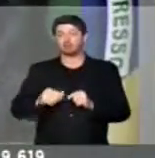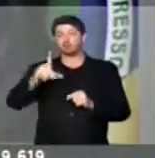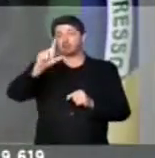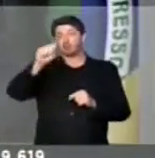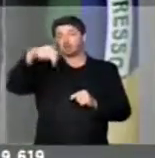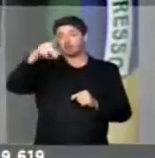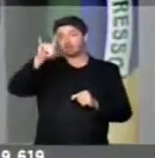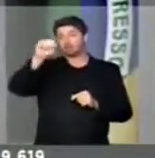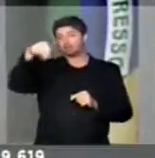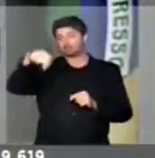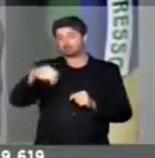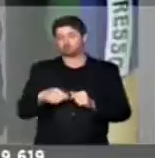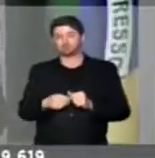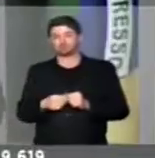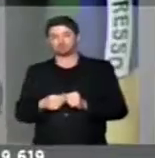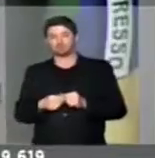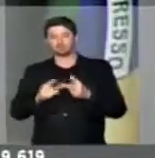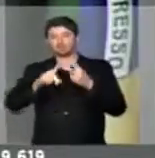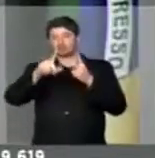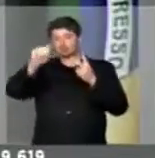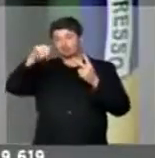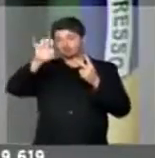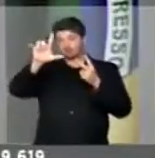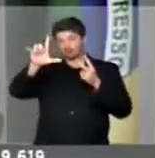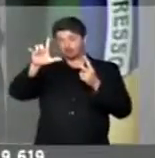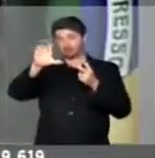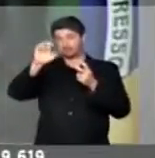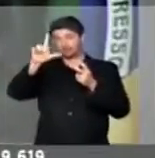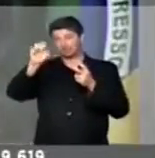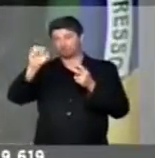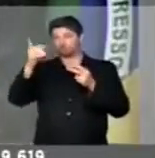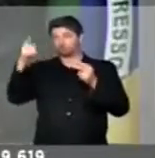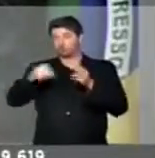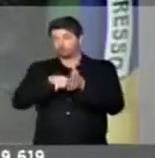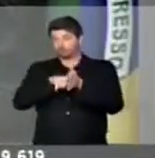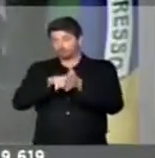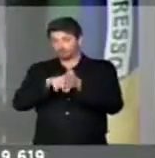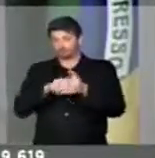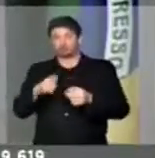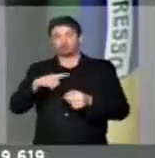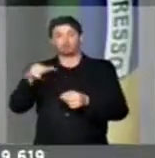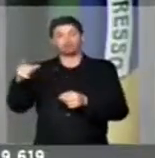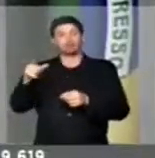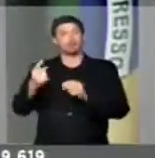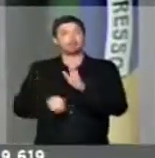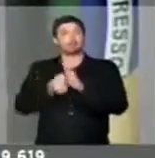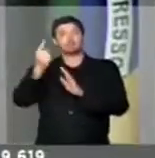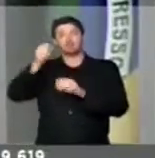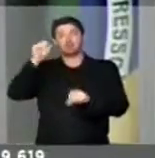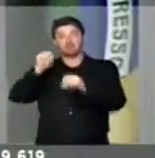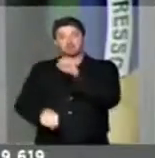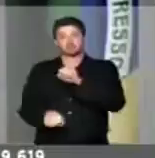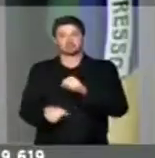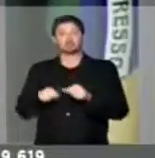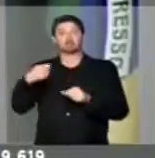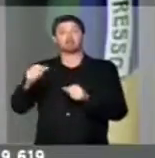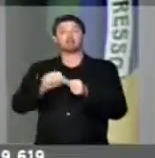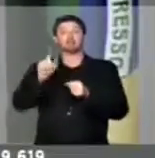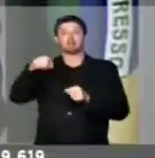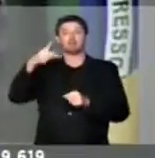Landim, o caso Celso Daniel, que está sendo reaberto e que tem lá o primeiro assassinato praticado